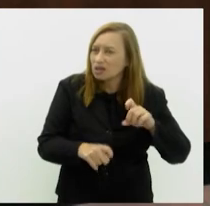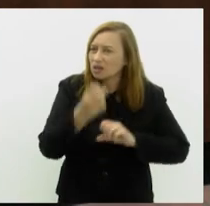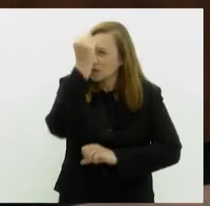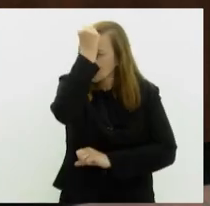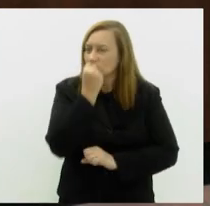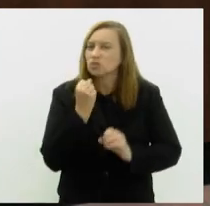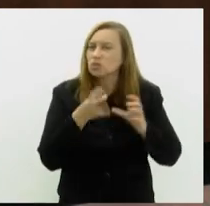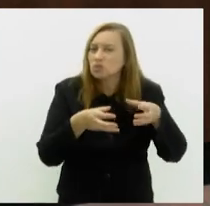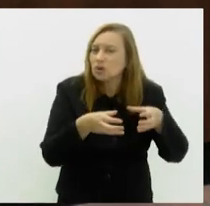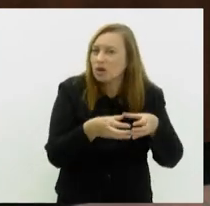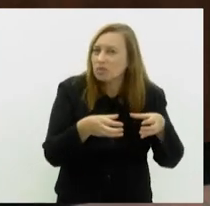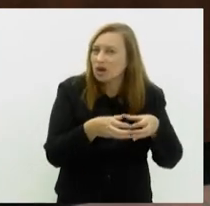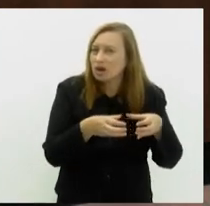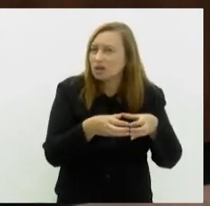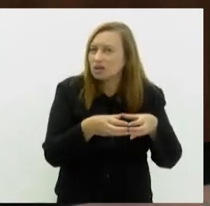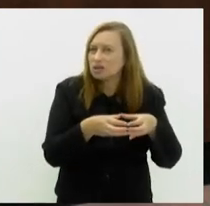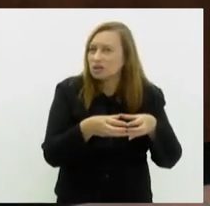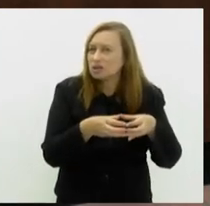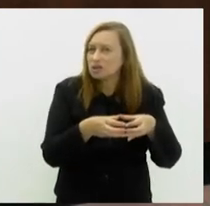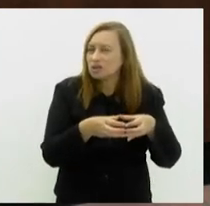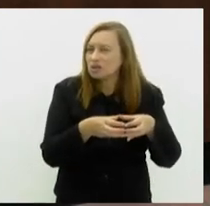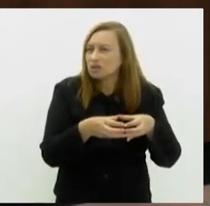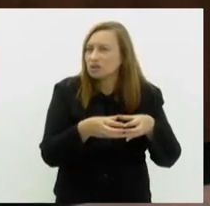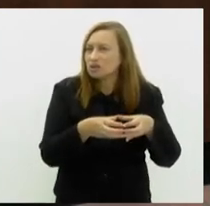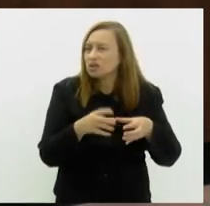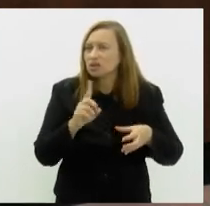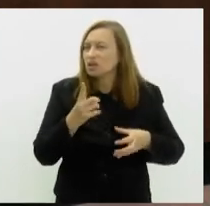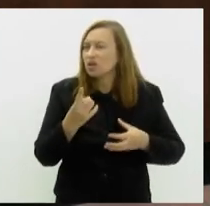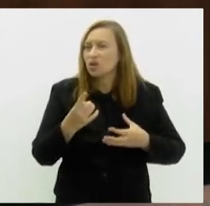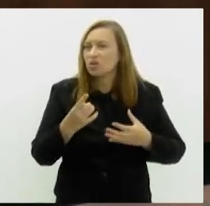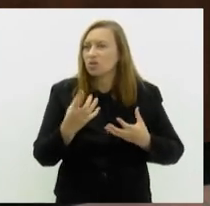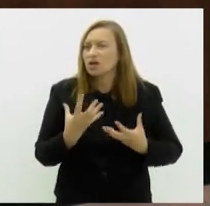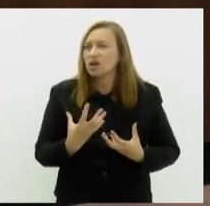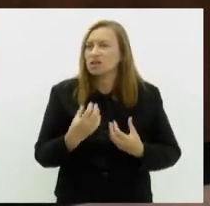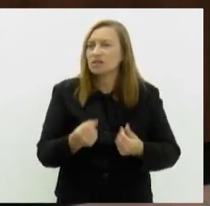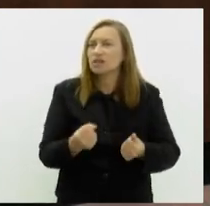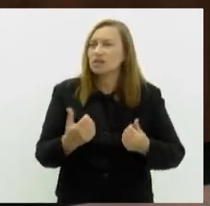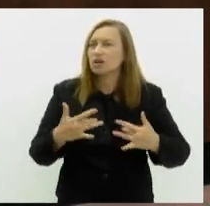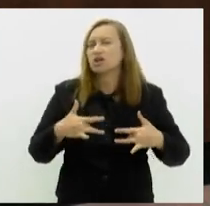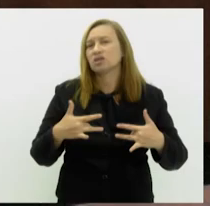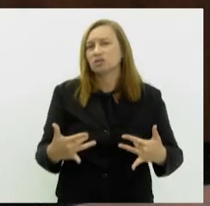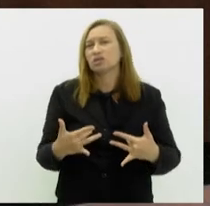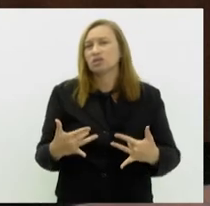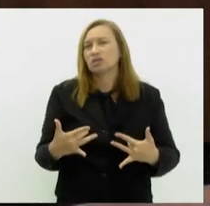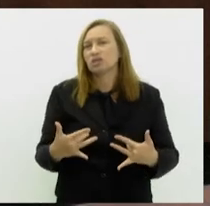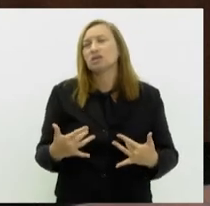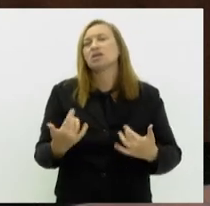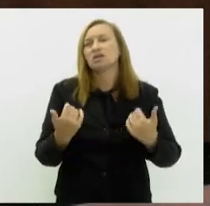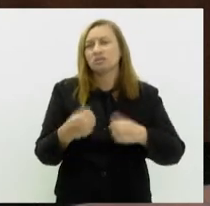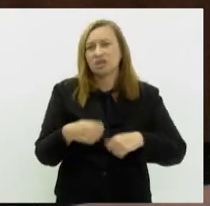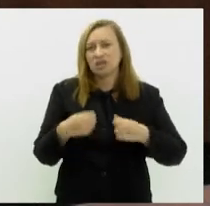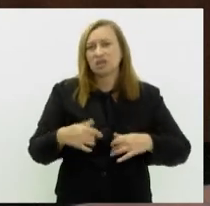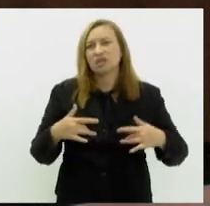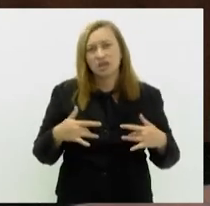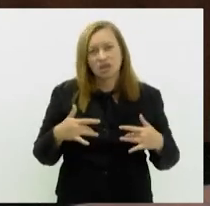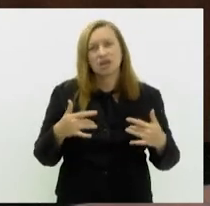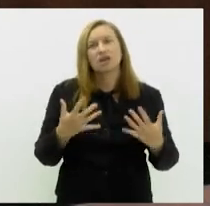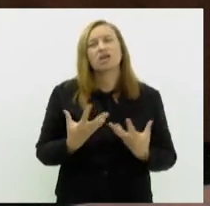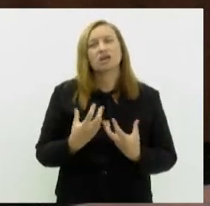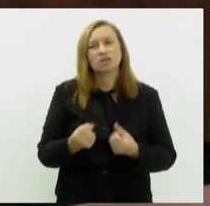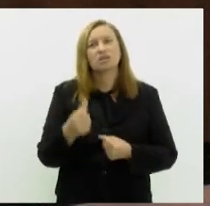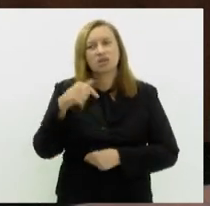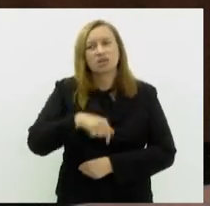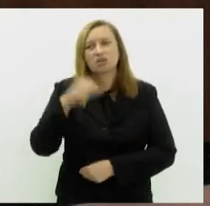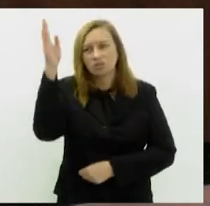Hamas, elas não receberam a solidariedade que deveriam ter recebido aqui